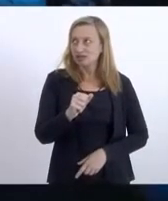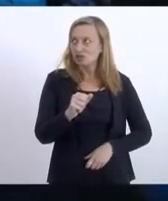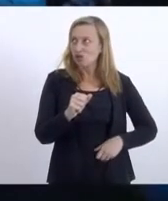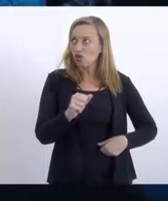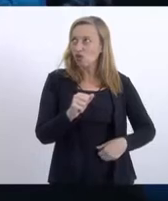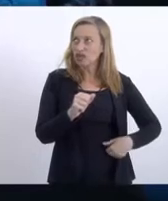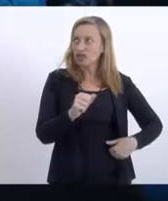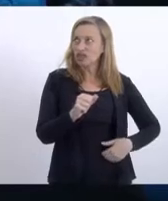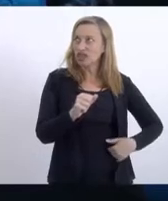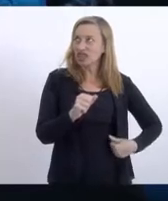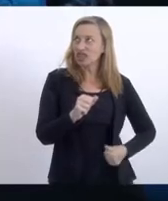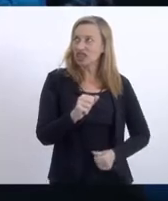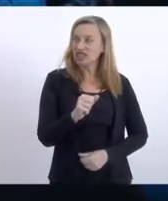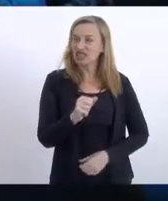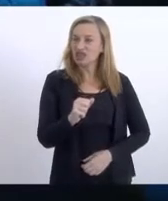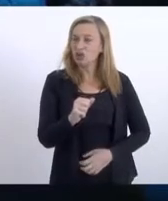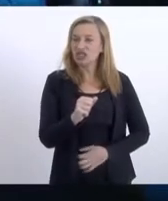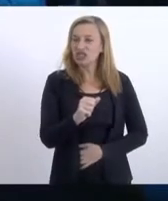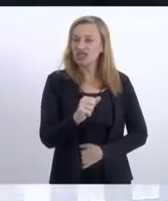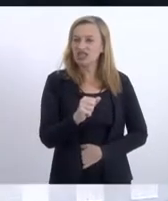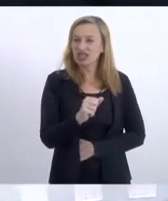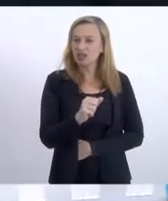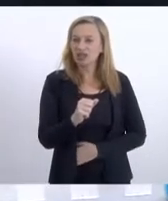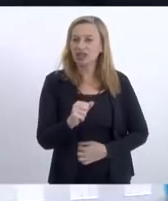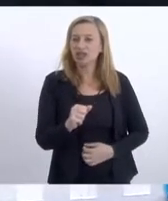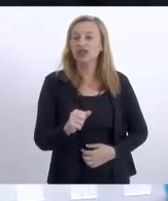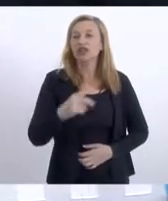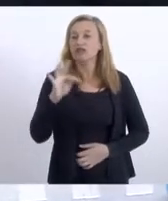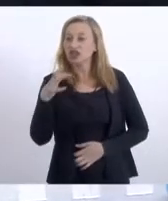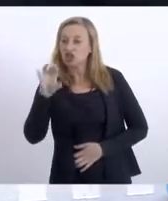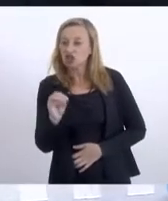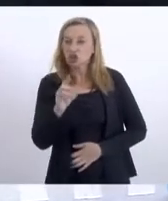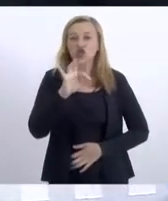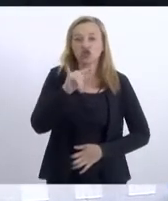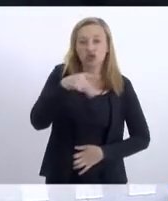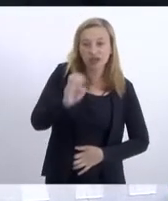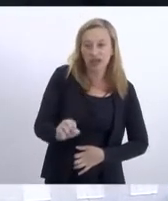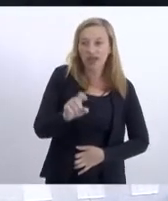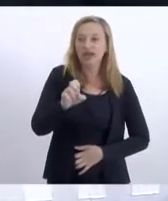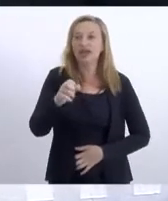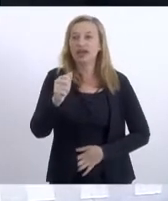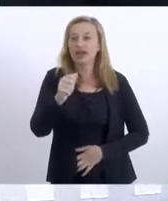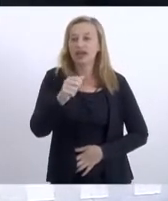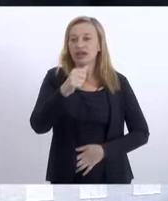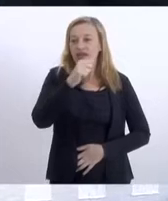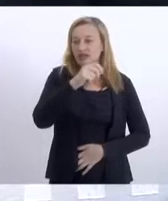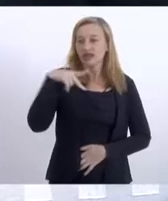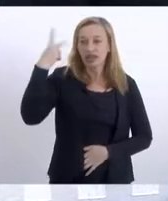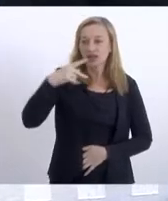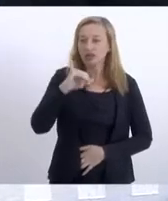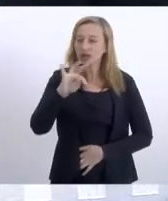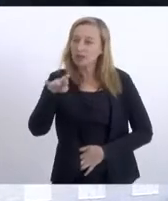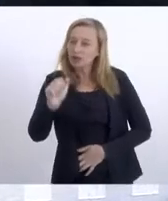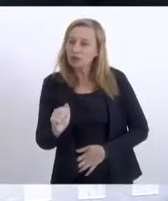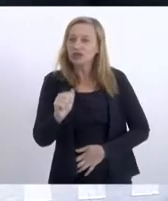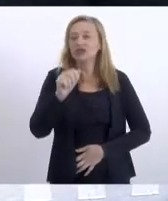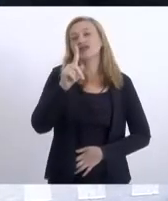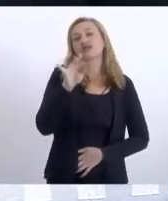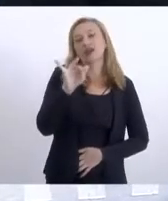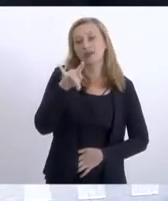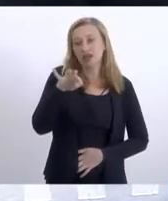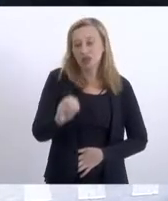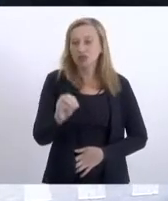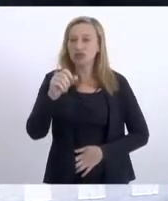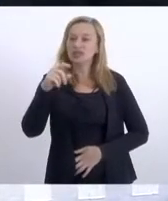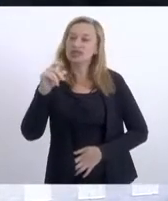Marcos Felipe, vereador de Miracema, Francisco José, vereador de Itaperuna, Fabrício de Sá, presidente da